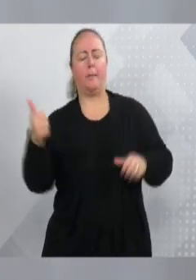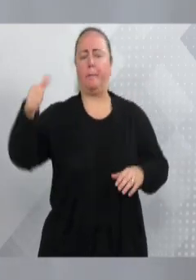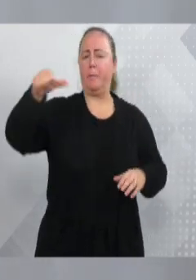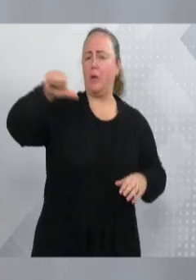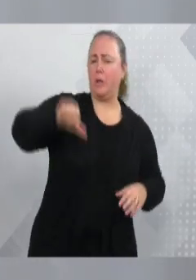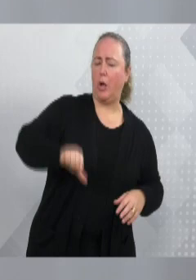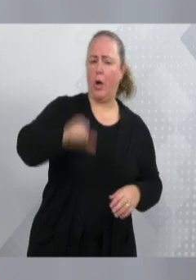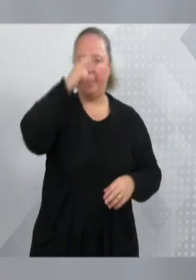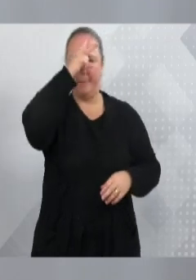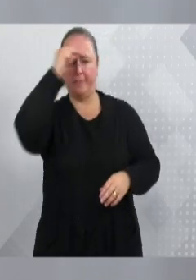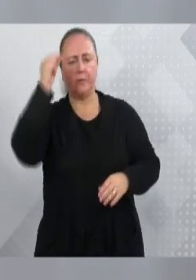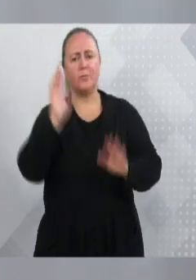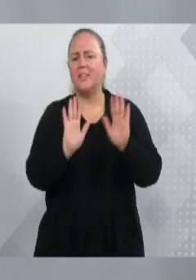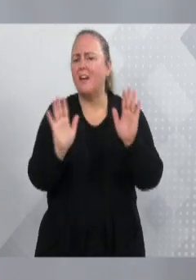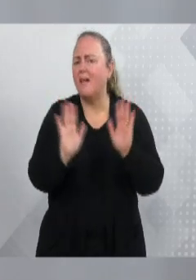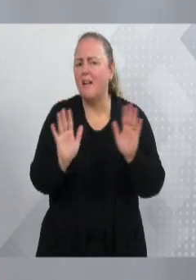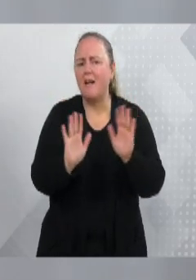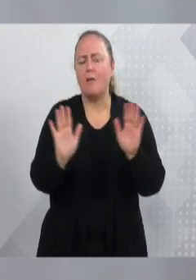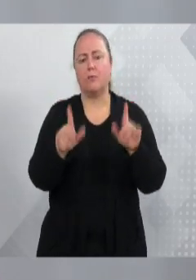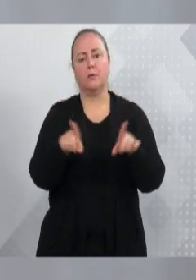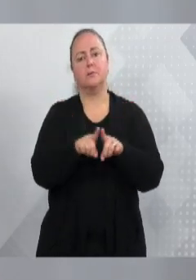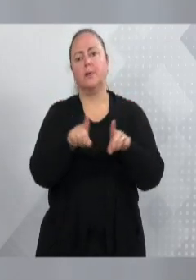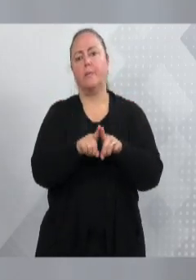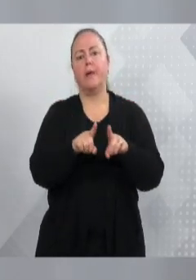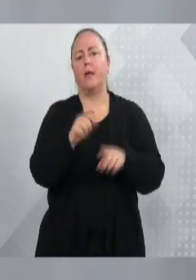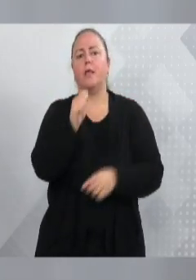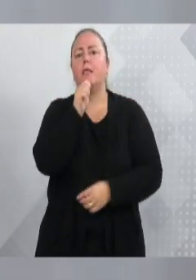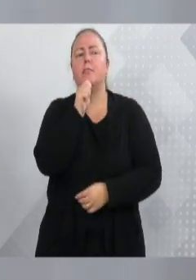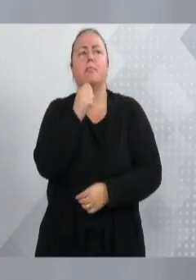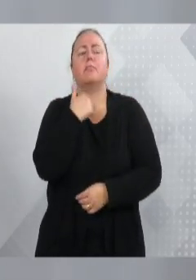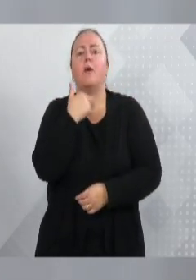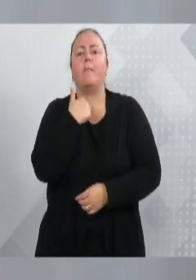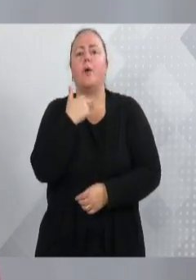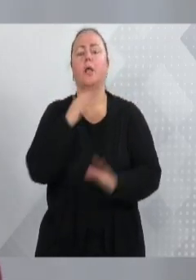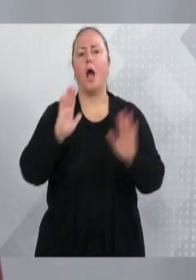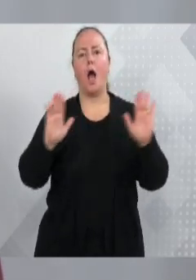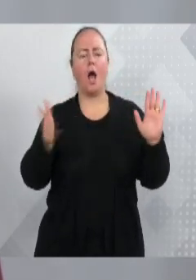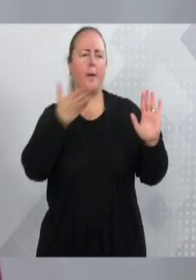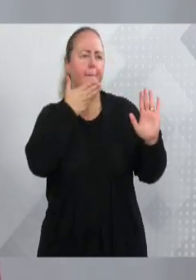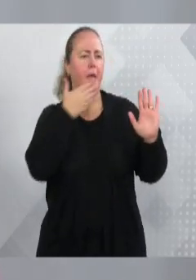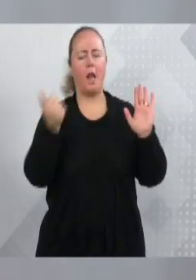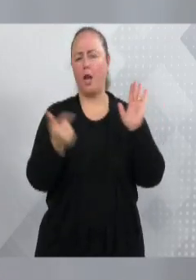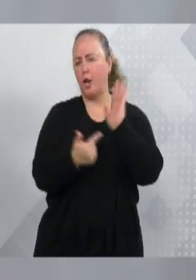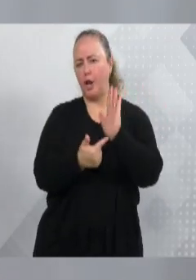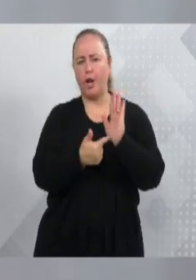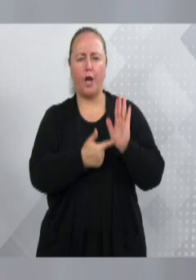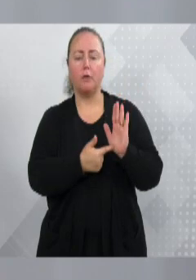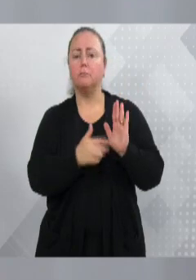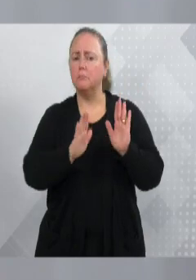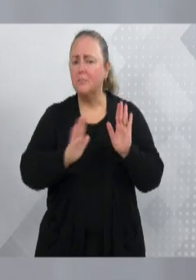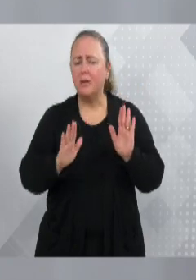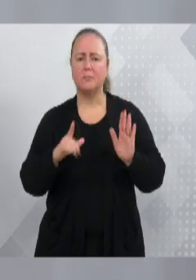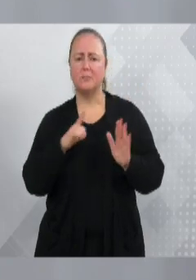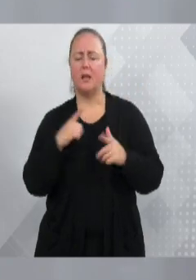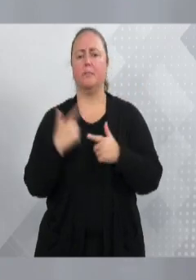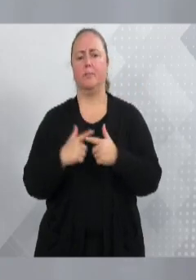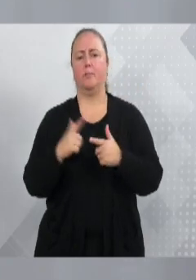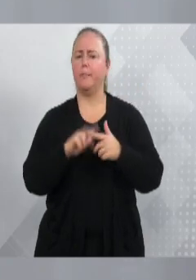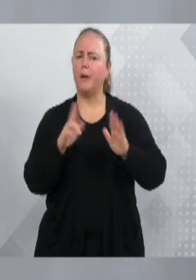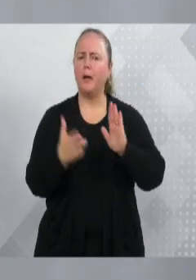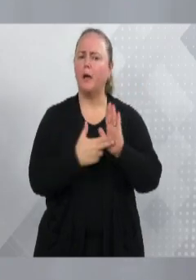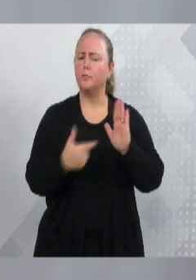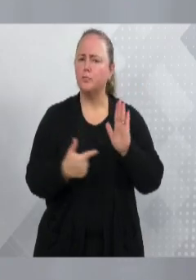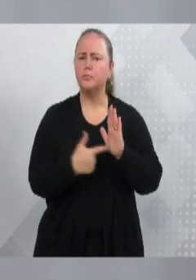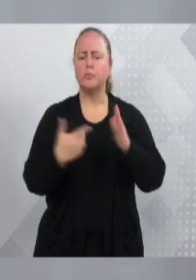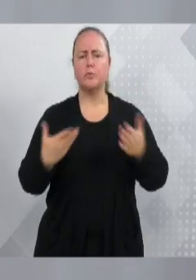prefeitura ou pior não é isso mas também não dá para vender que é a melhor dos mundos não é tem seus problemas então assuma faltou